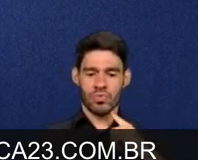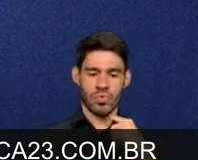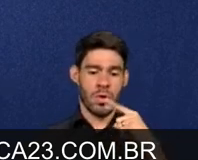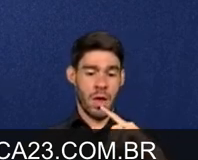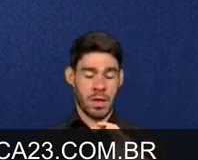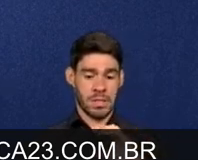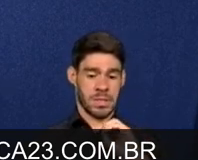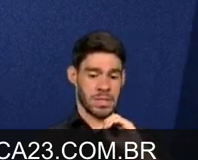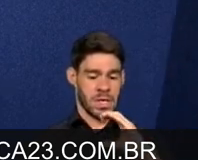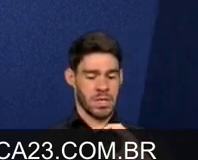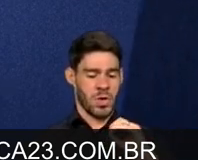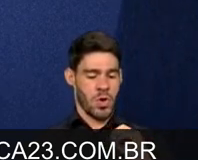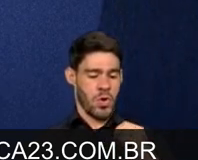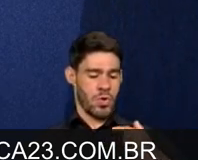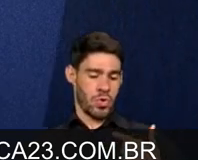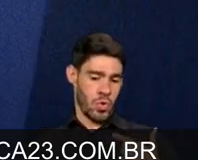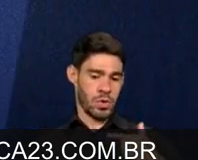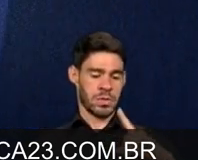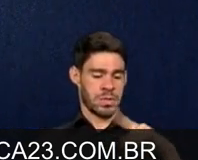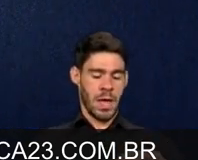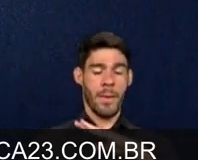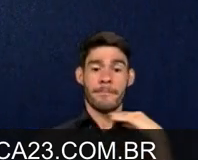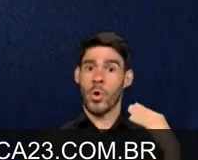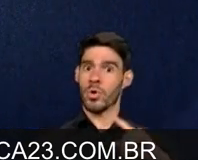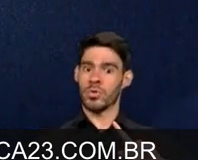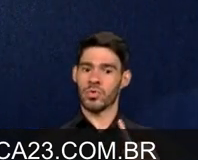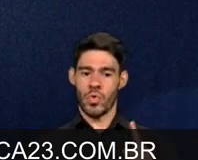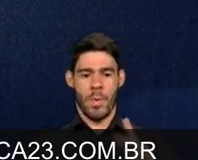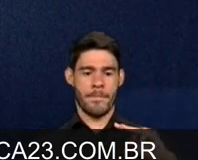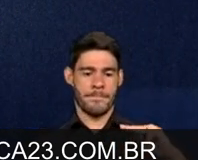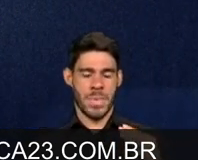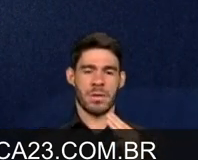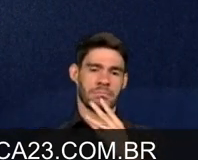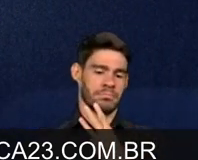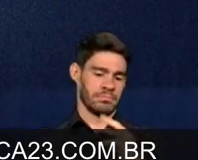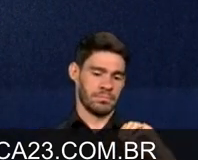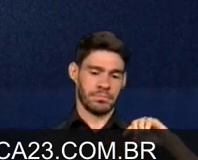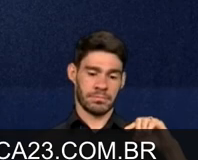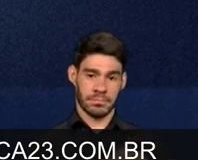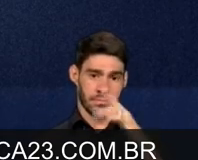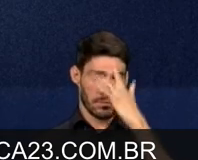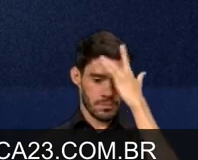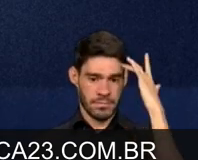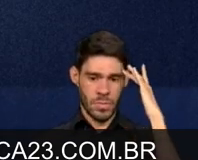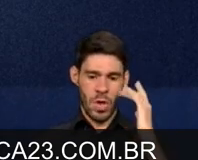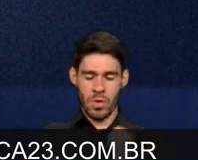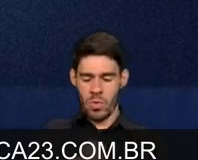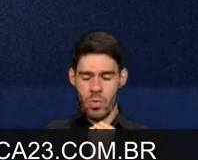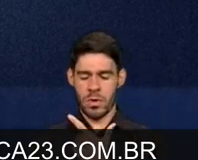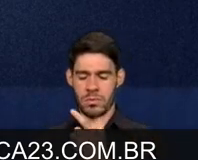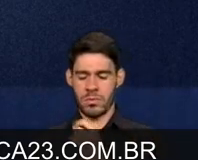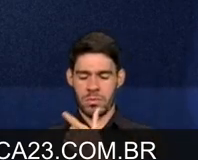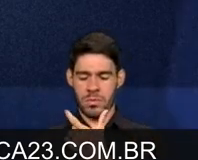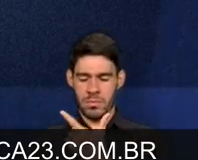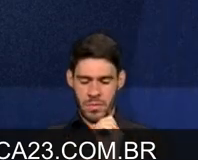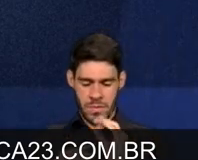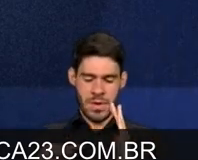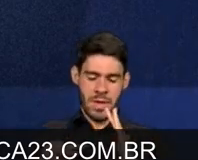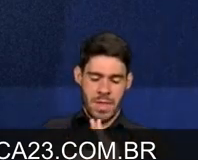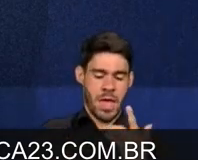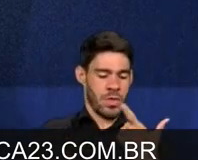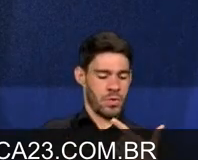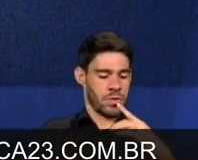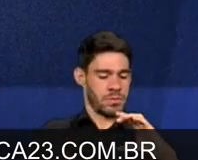que podem levar à morte de 1 milhão e 300 mil pessoas entre 2020 e